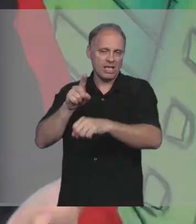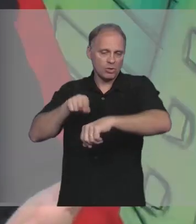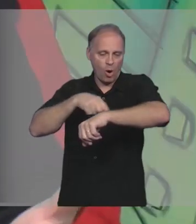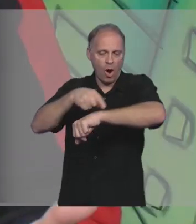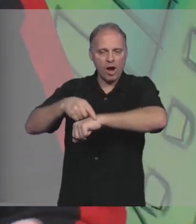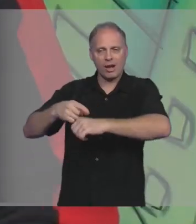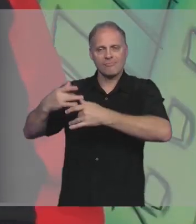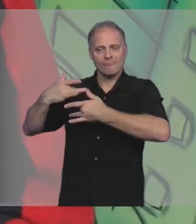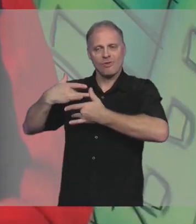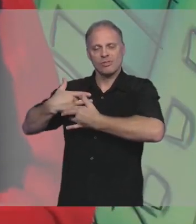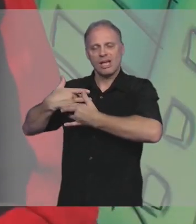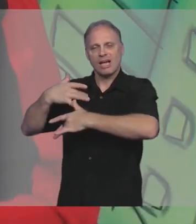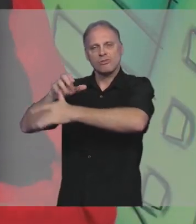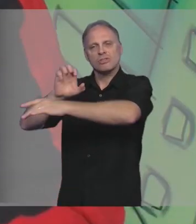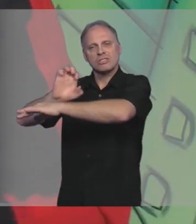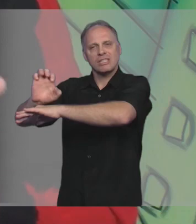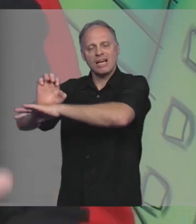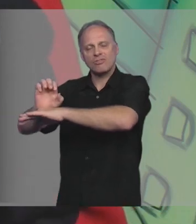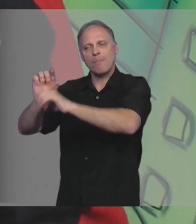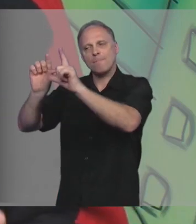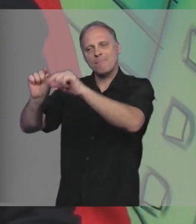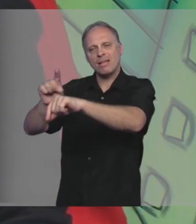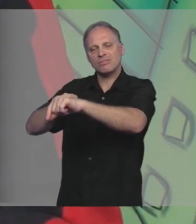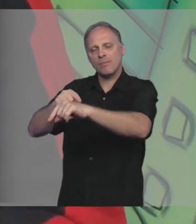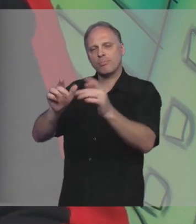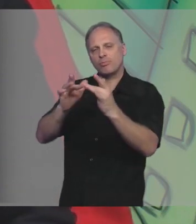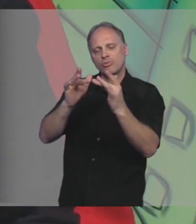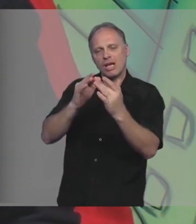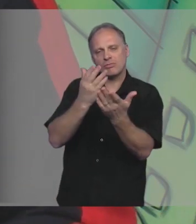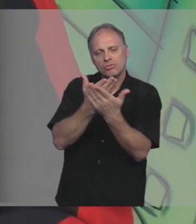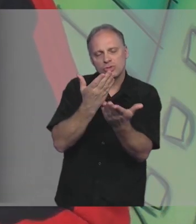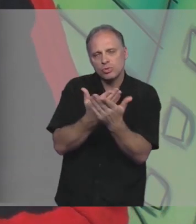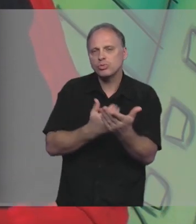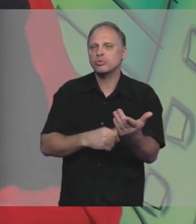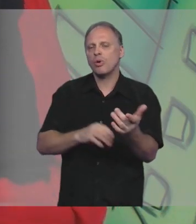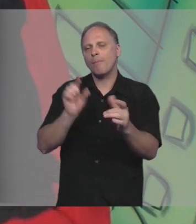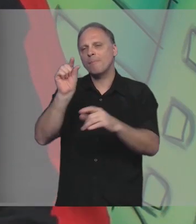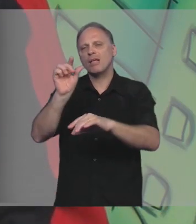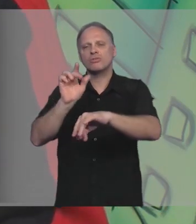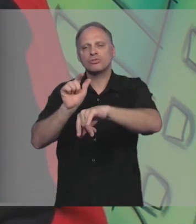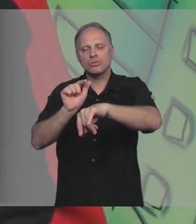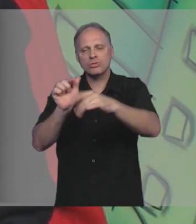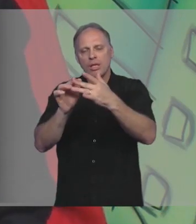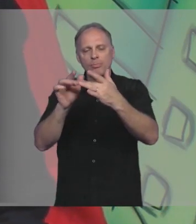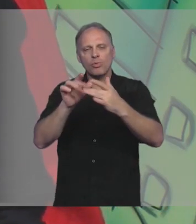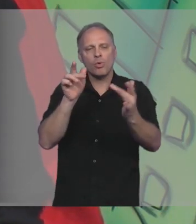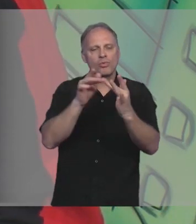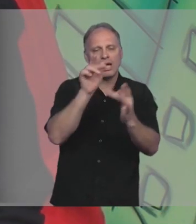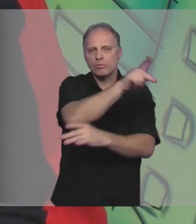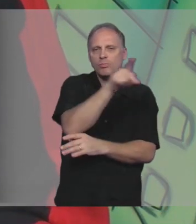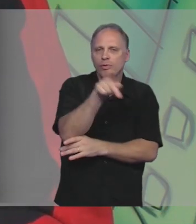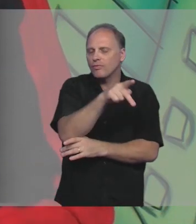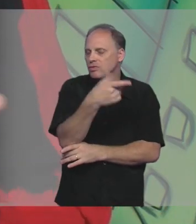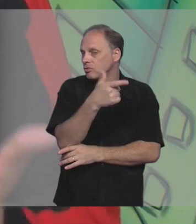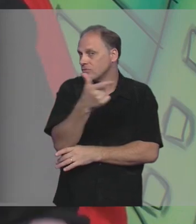estágio voluntário, significa menos tempo de escola, menos tempo de contato com os professores e interação com